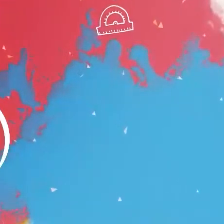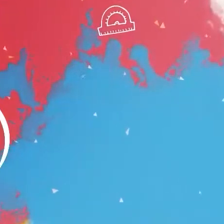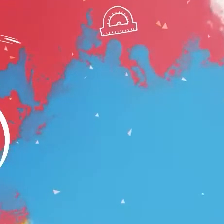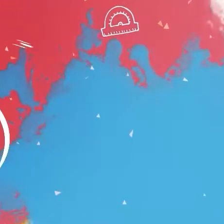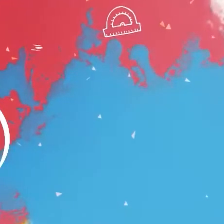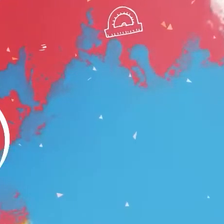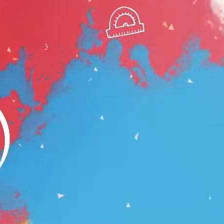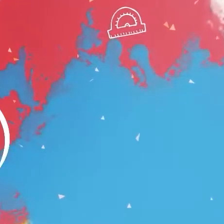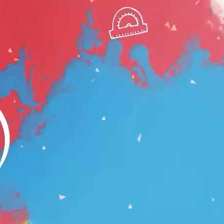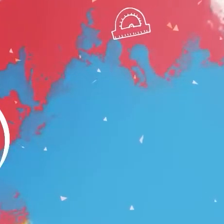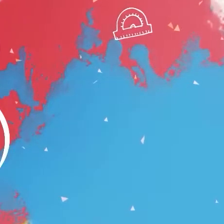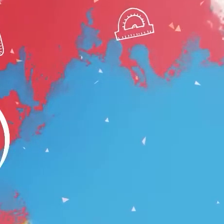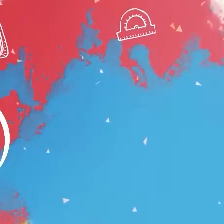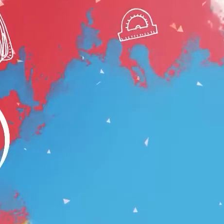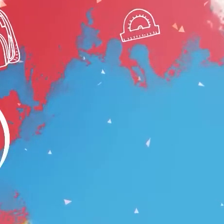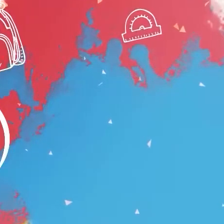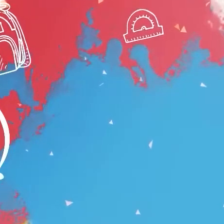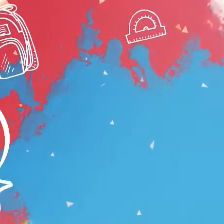Música